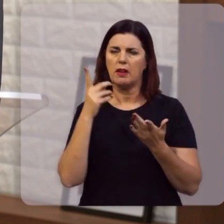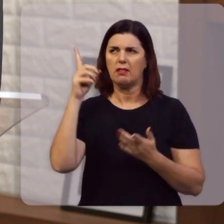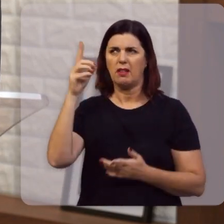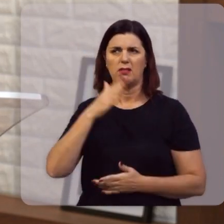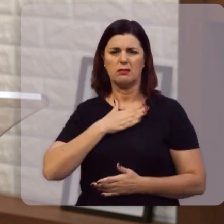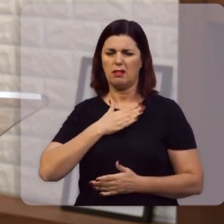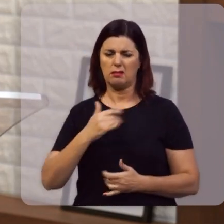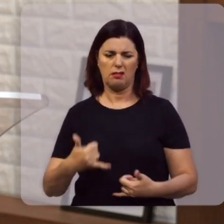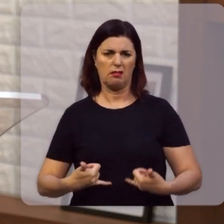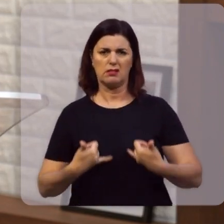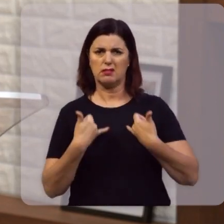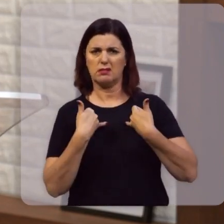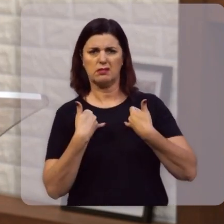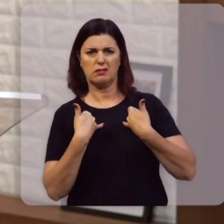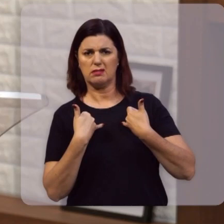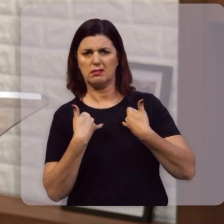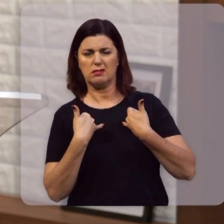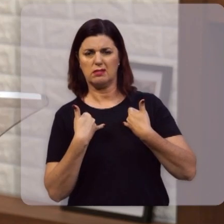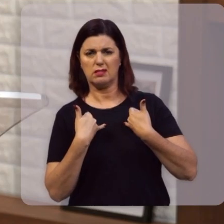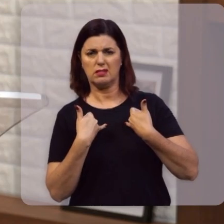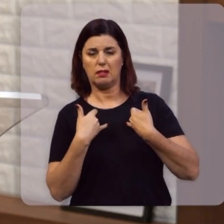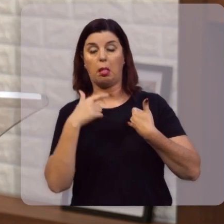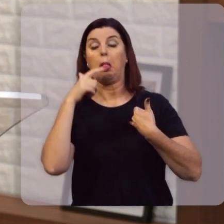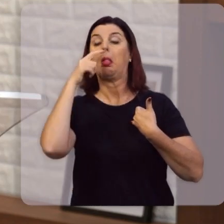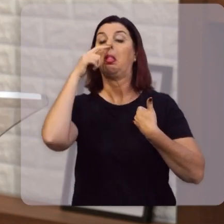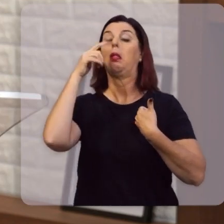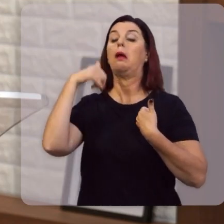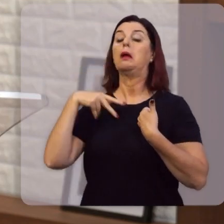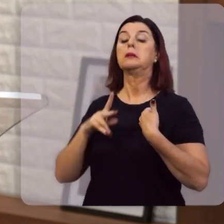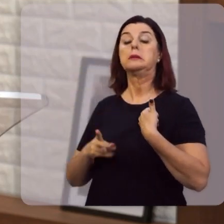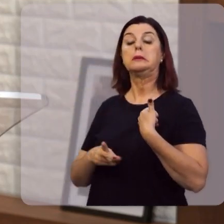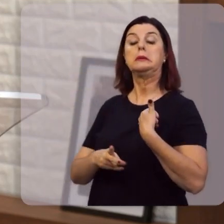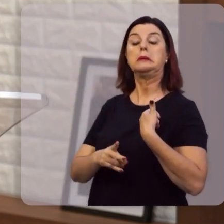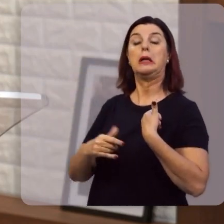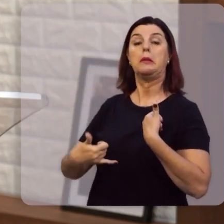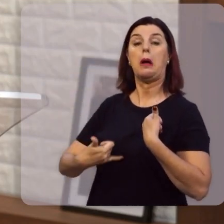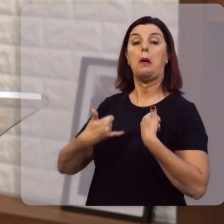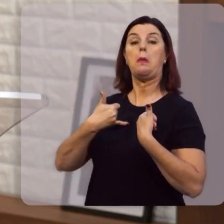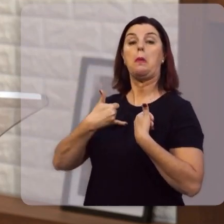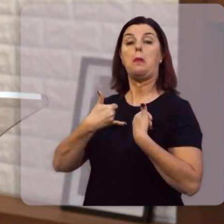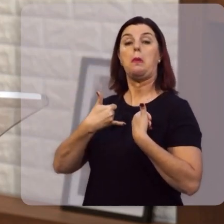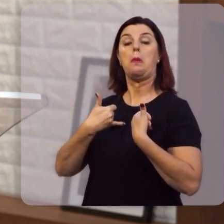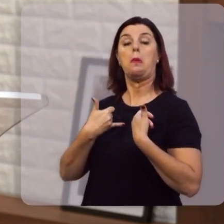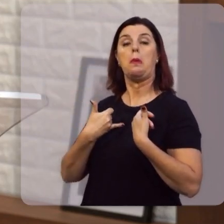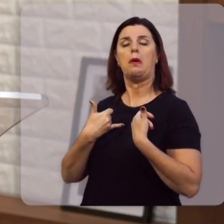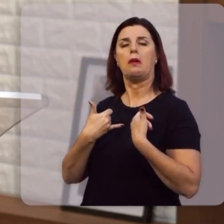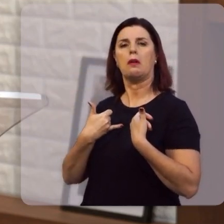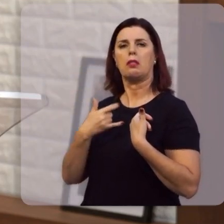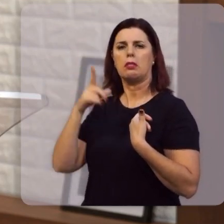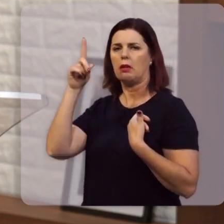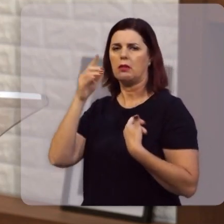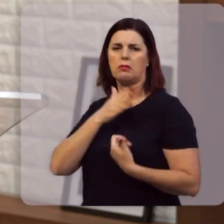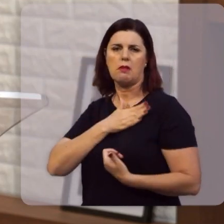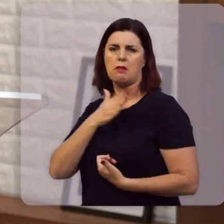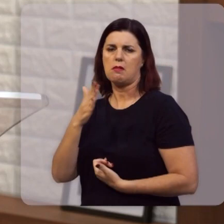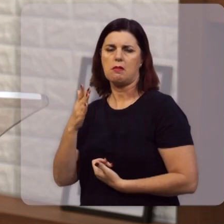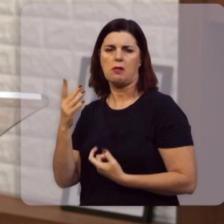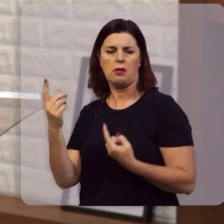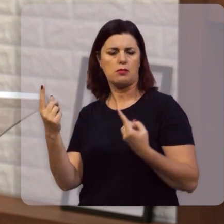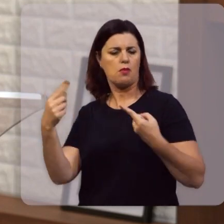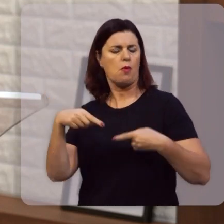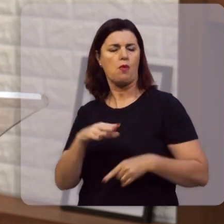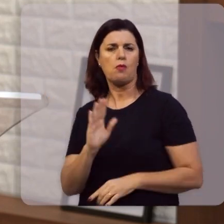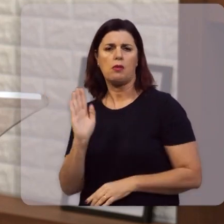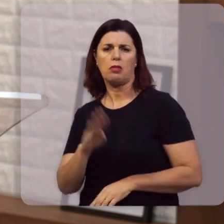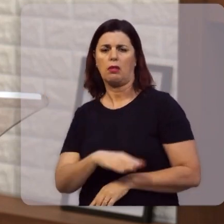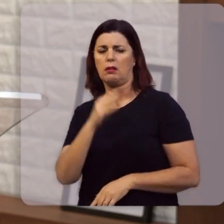soberbo. Onde há altivez de espírito, onde há arrogância e orgulho, Deus se põe contra,